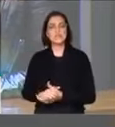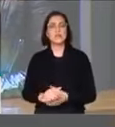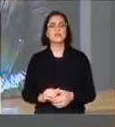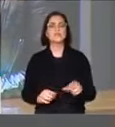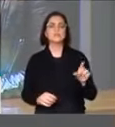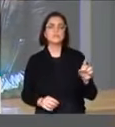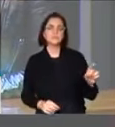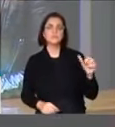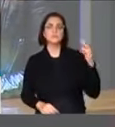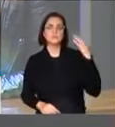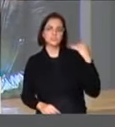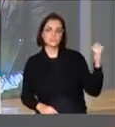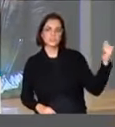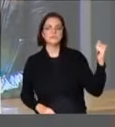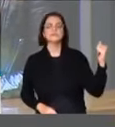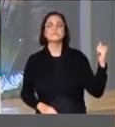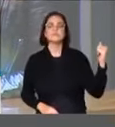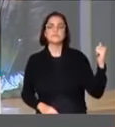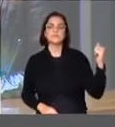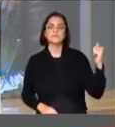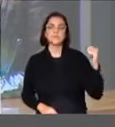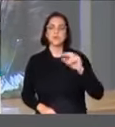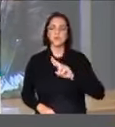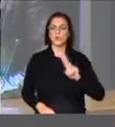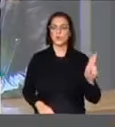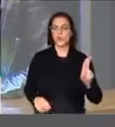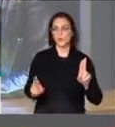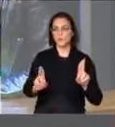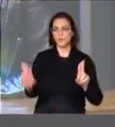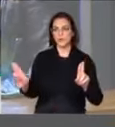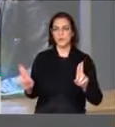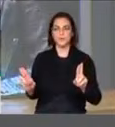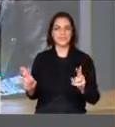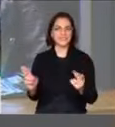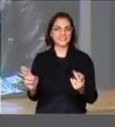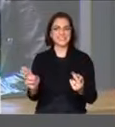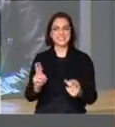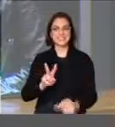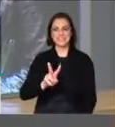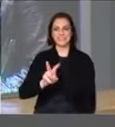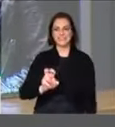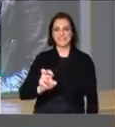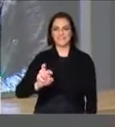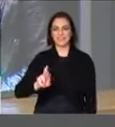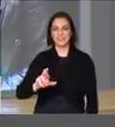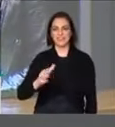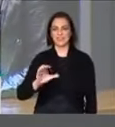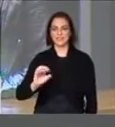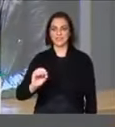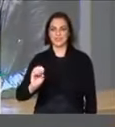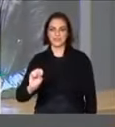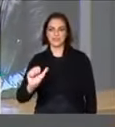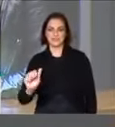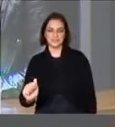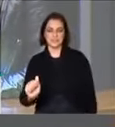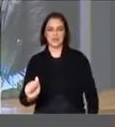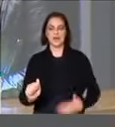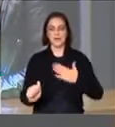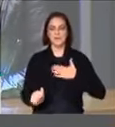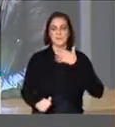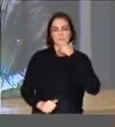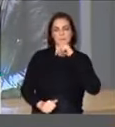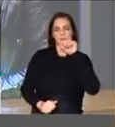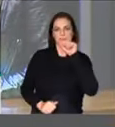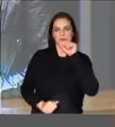nomes. Eu sou Malu Versosa Mercury e ela é Daniela Mercury Versosa. O Versosa é o sobrenome da minha mãe, o Mercury é o sobrenome